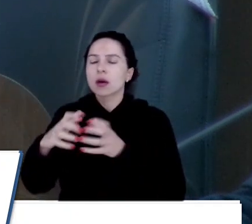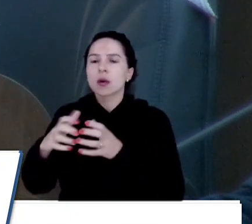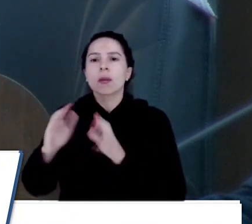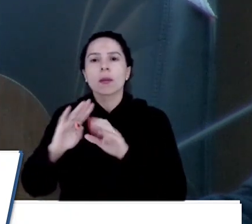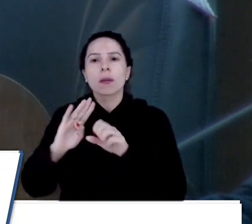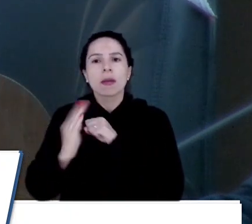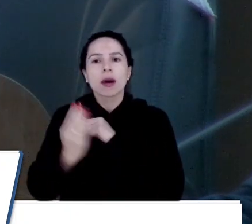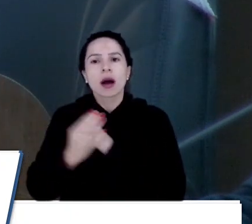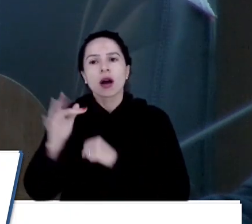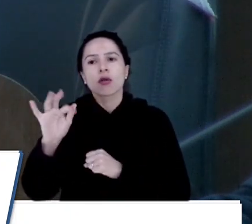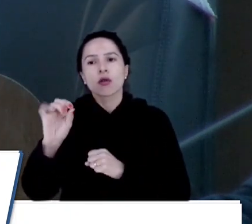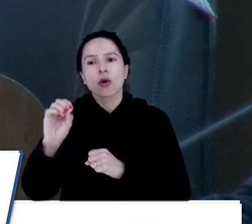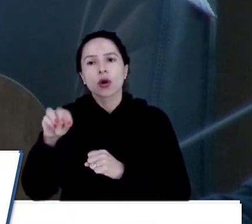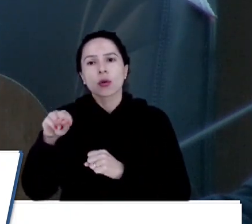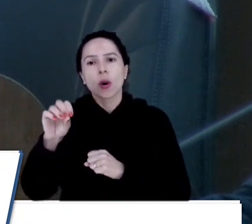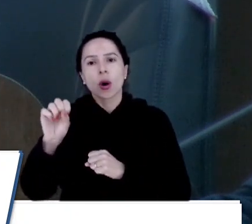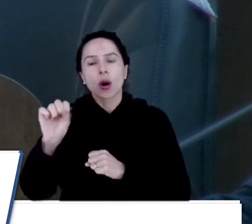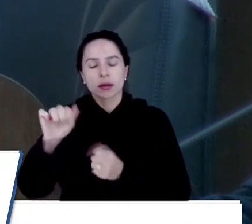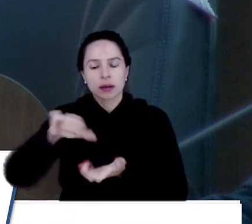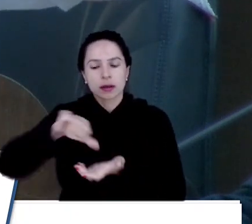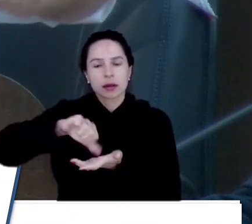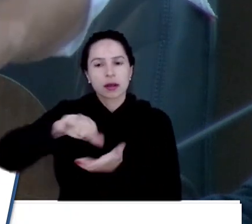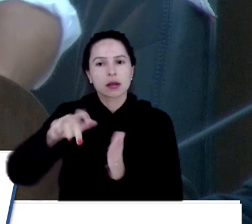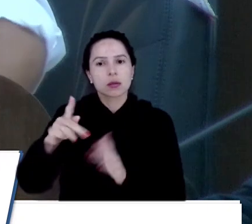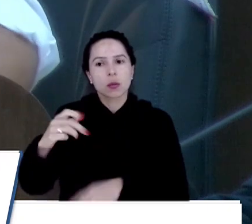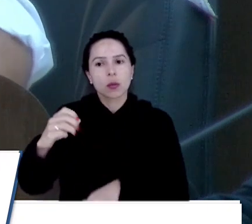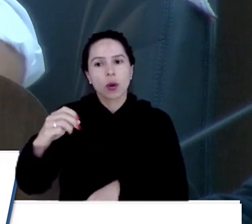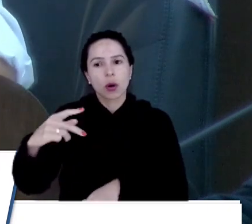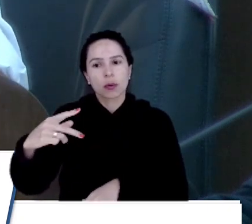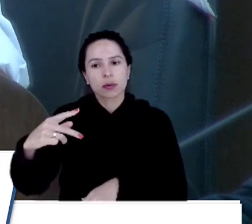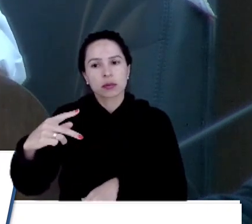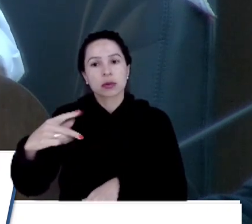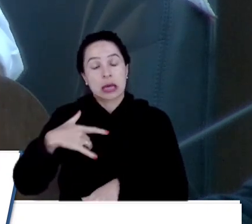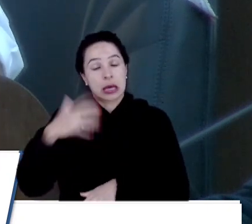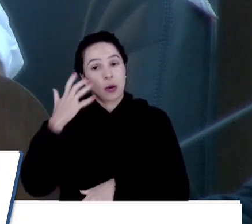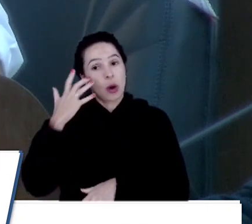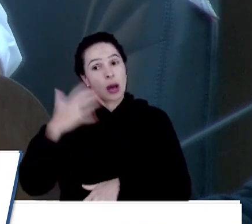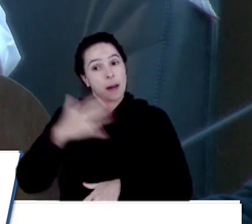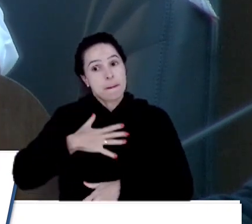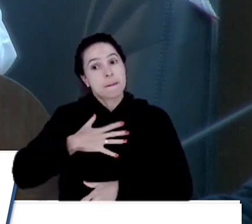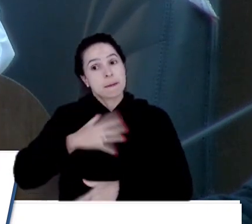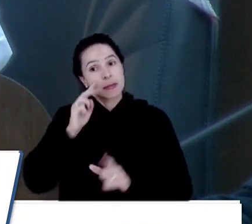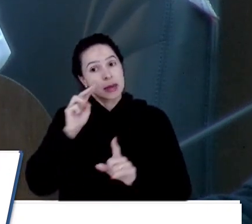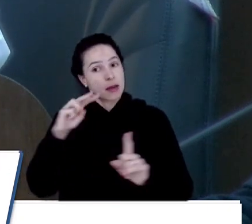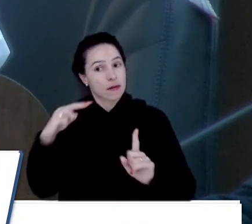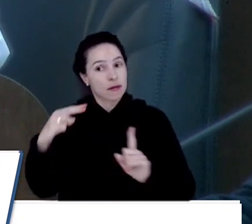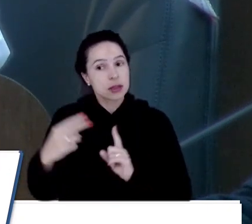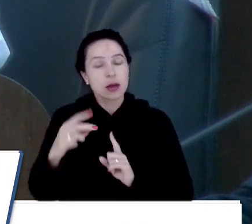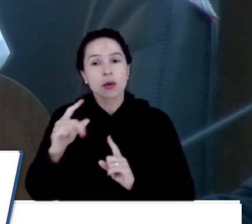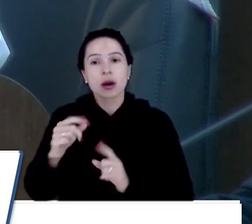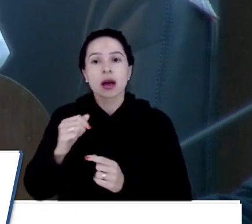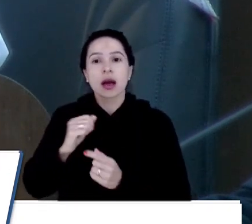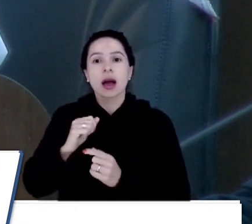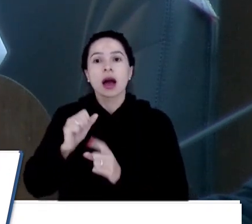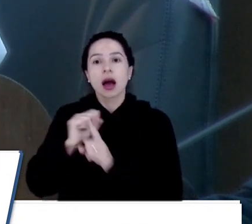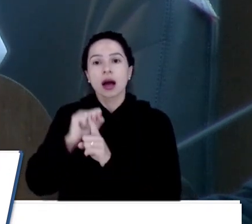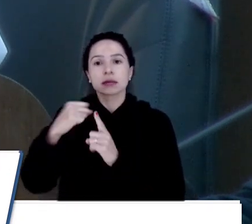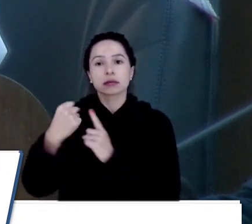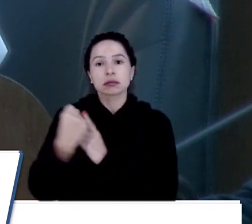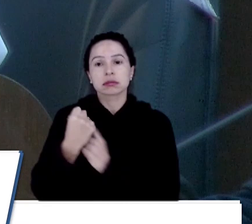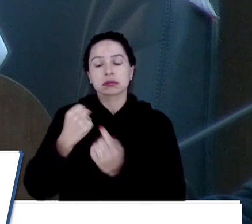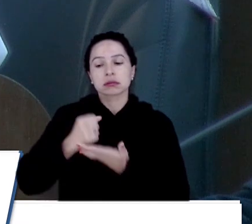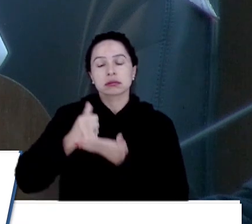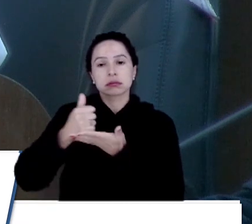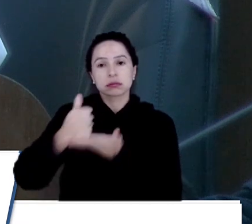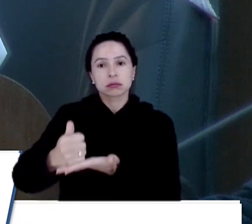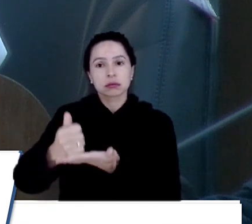Formosa e vem o pessoal do Centro Pop. Eu acho, na minha ótica, Rogério, que assistente social de Franca só